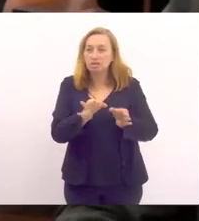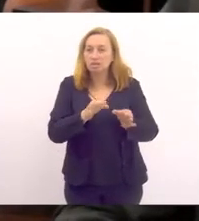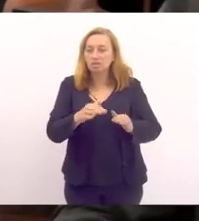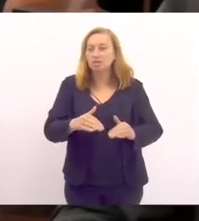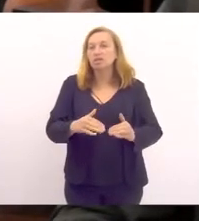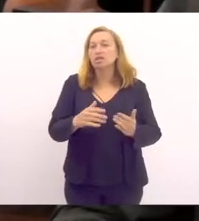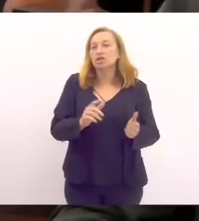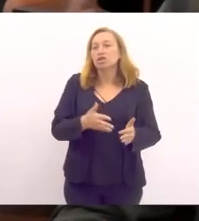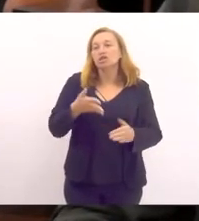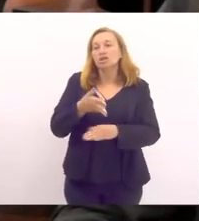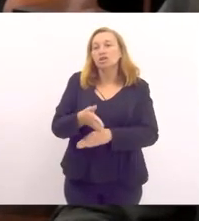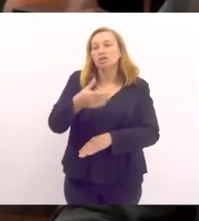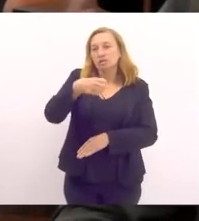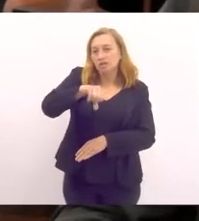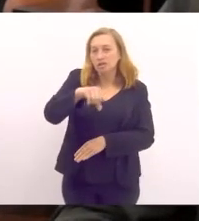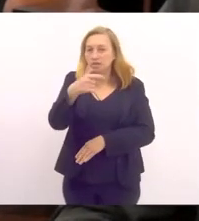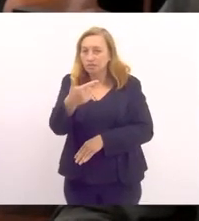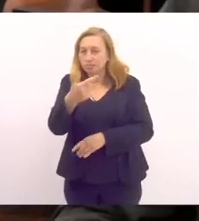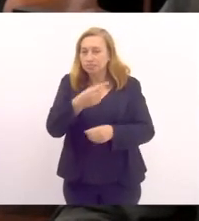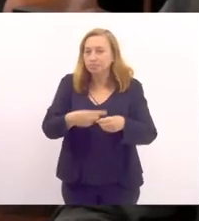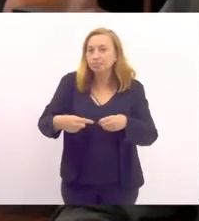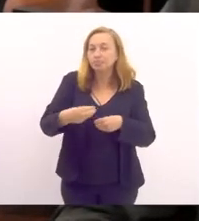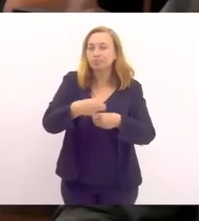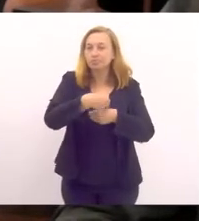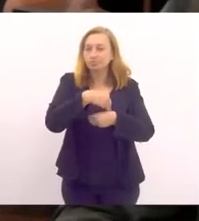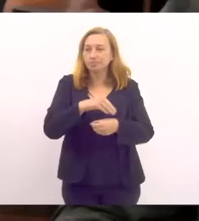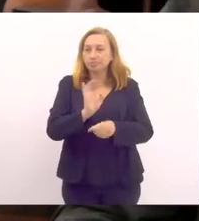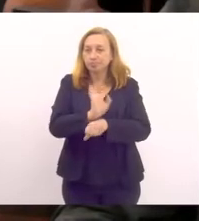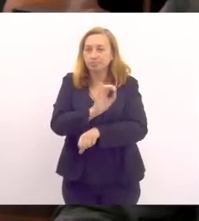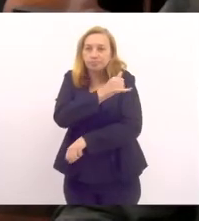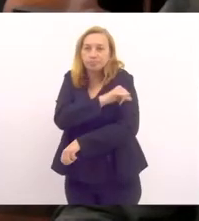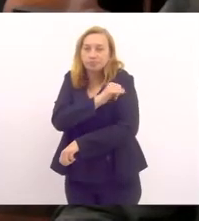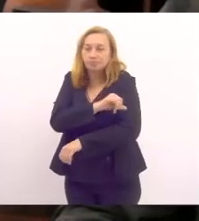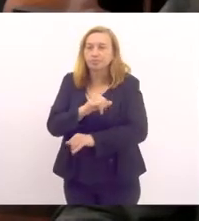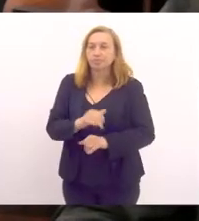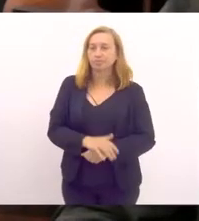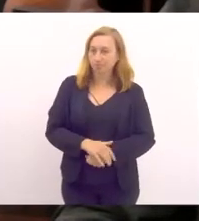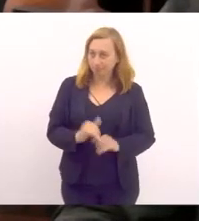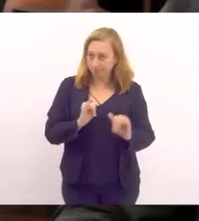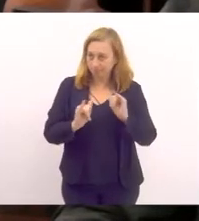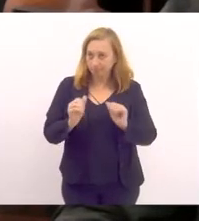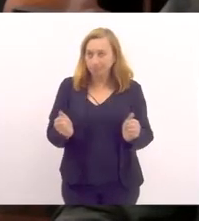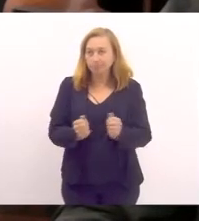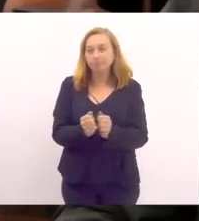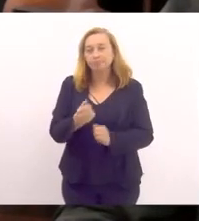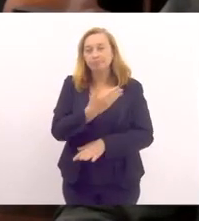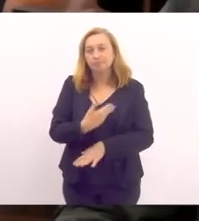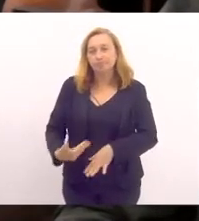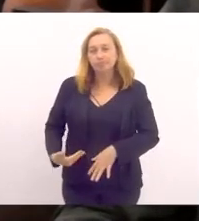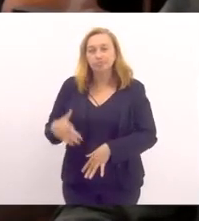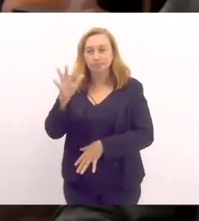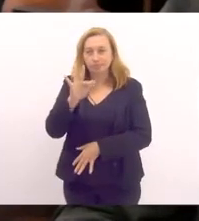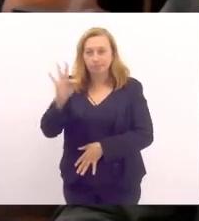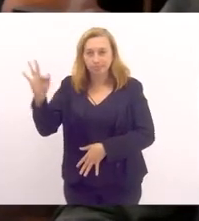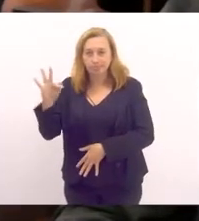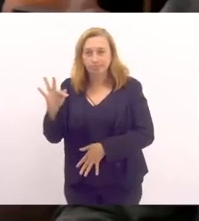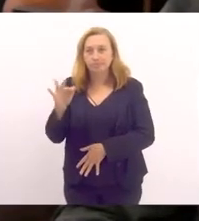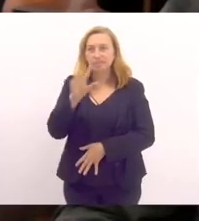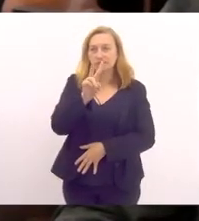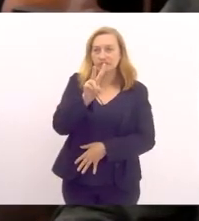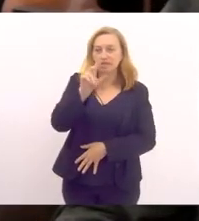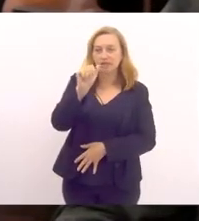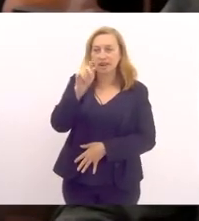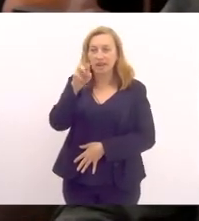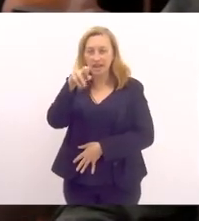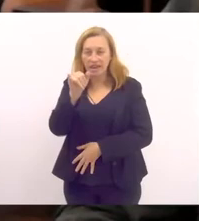92 municípios do estado do Rio de Janeiro, o nosso interlocutor, junto ao governo federal, que é a Valéria Lima, que é funcionária da